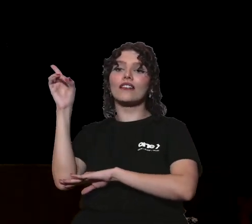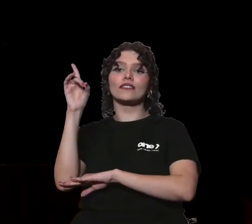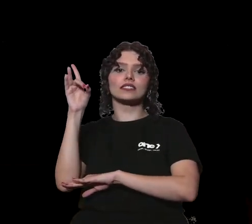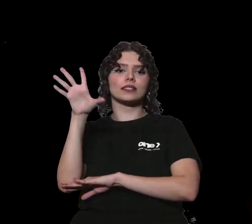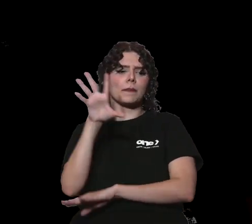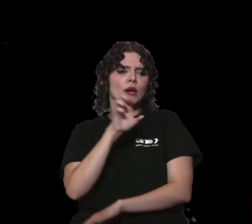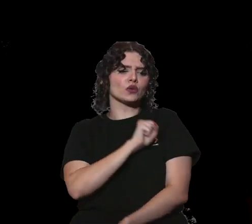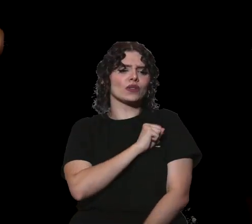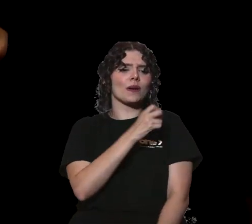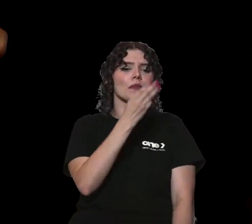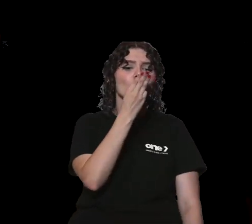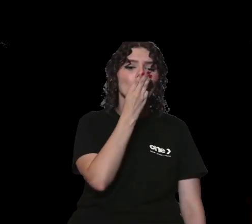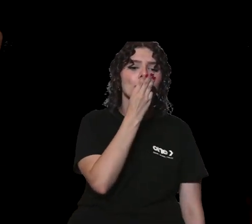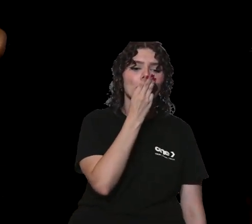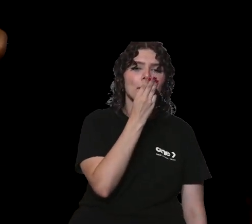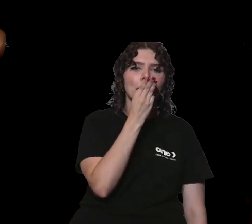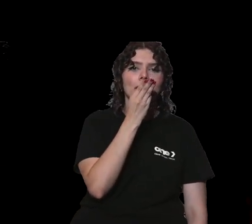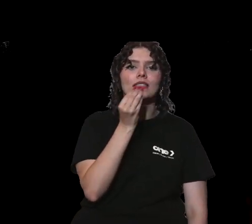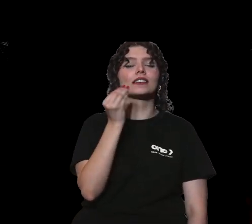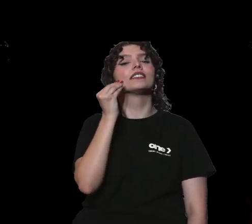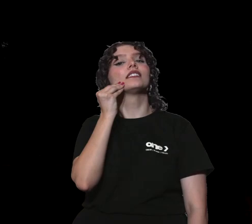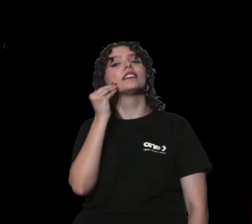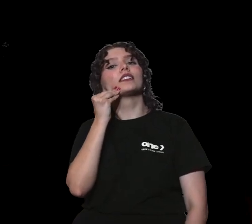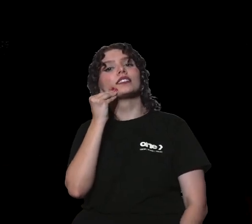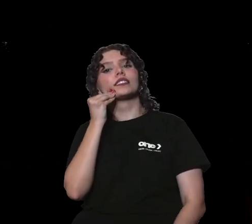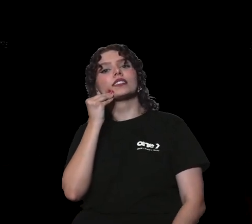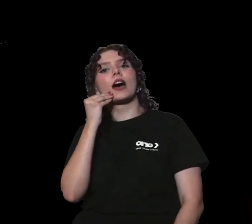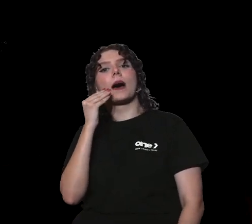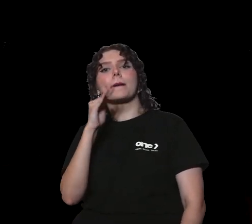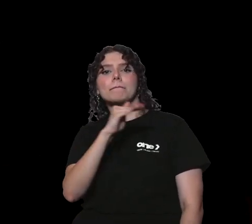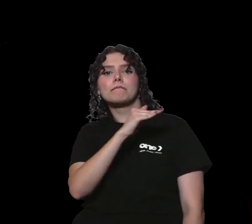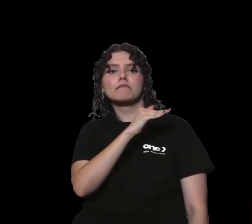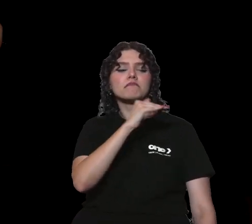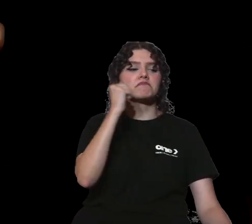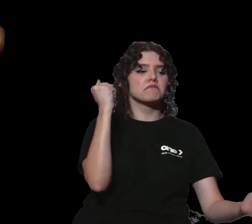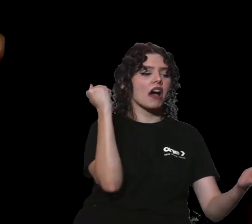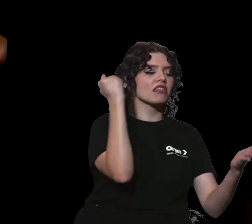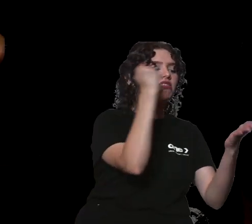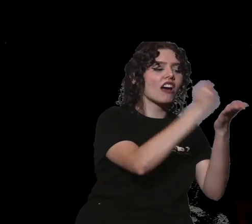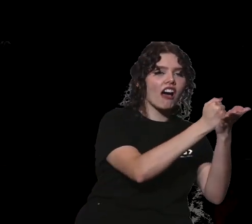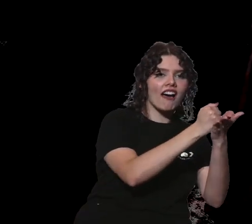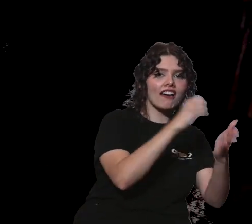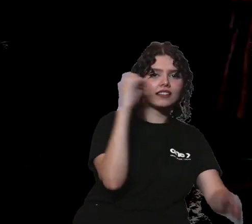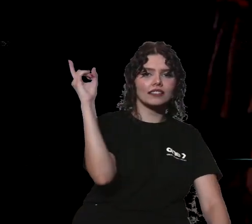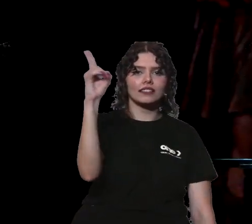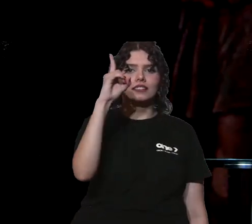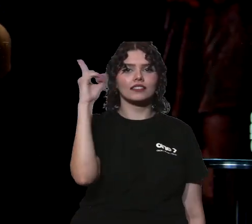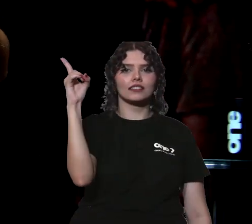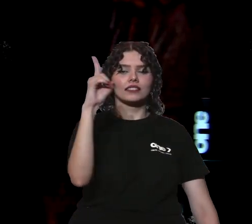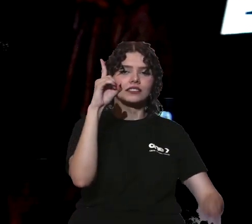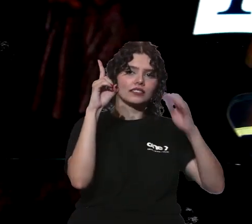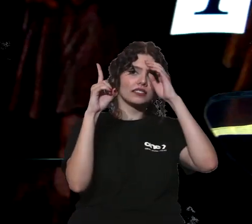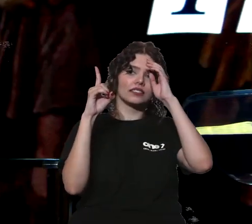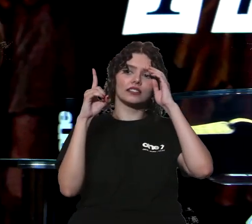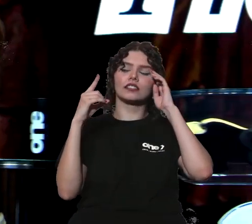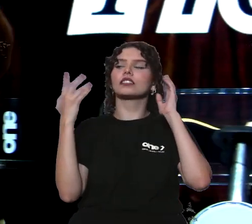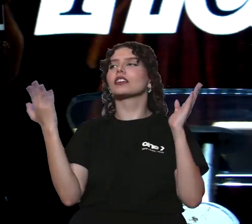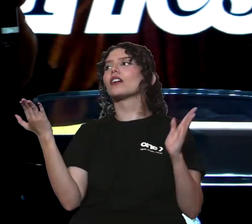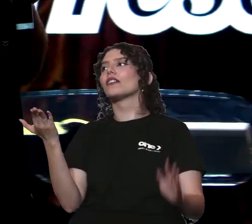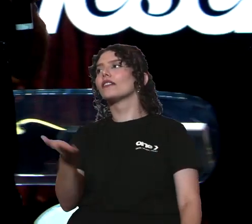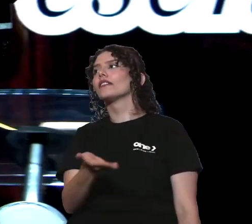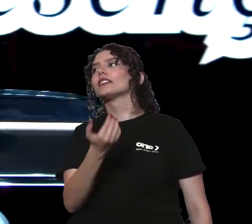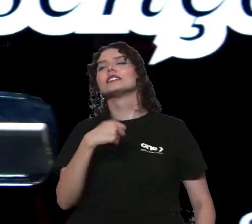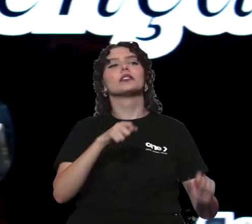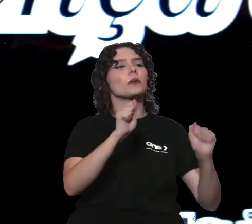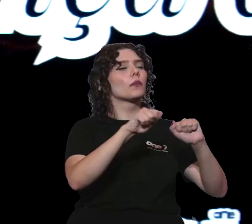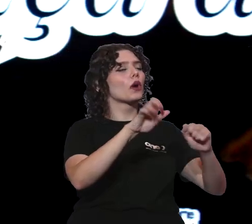ela e tentar no fim das contas matar Davi. E aí ele faz uma armadilha para Davi, ele fala, olha, você vai